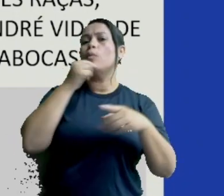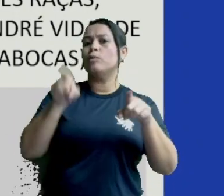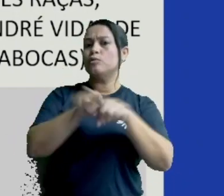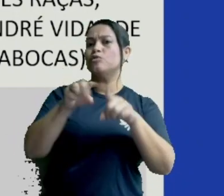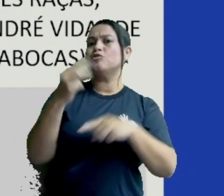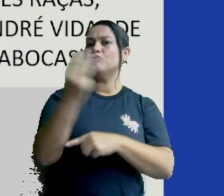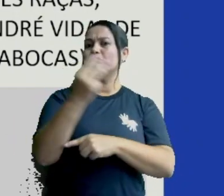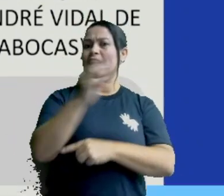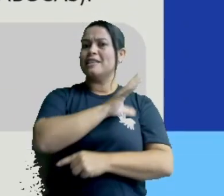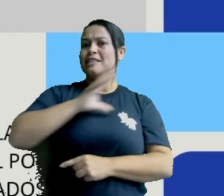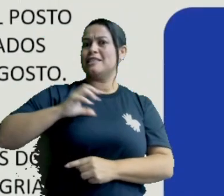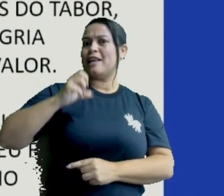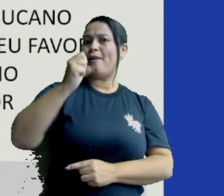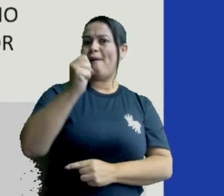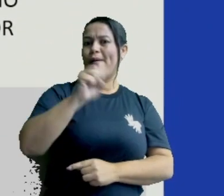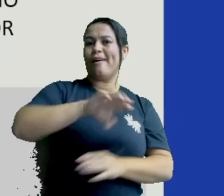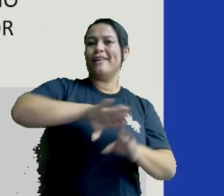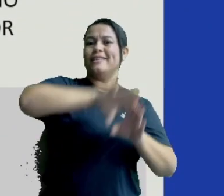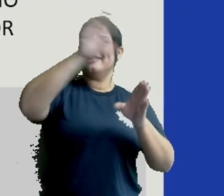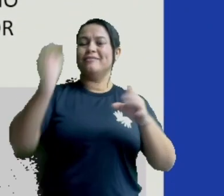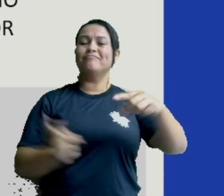Tabocas.